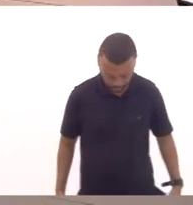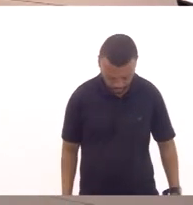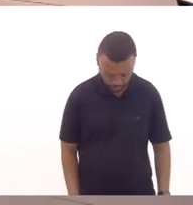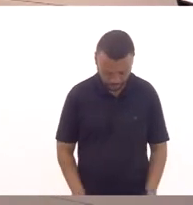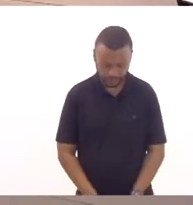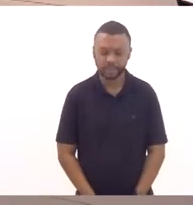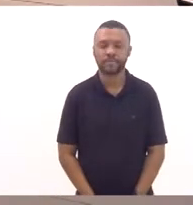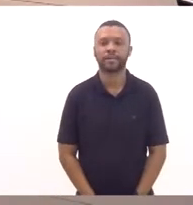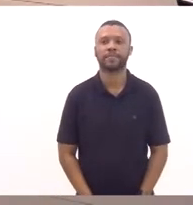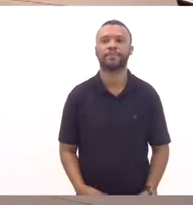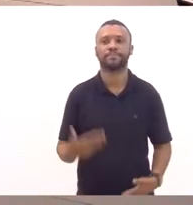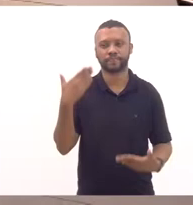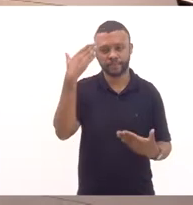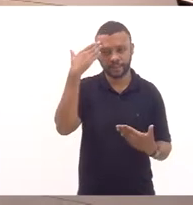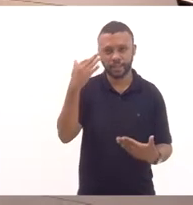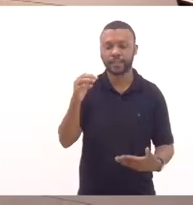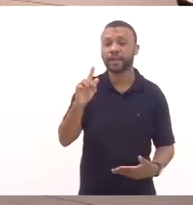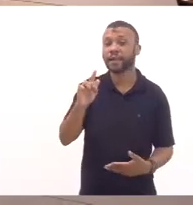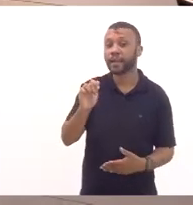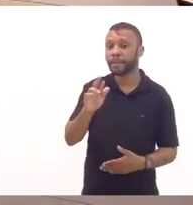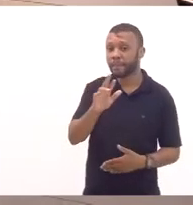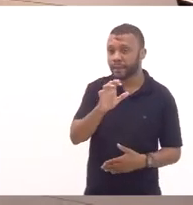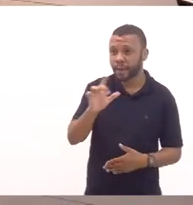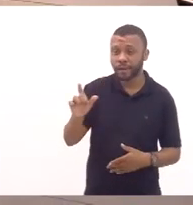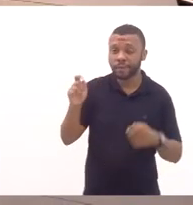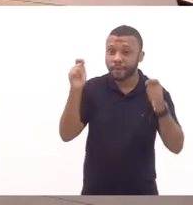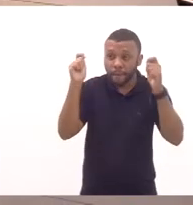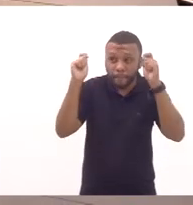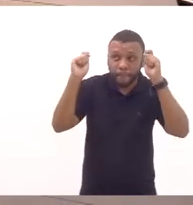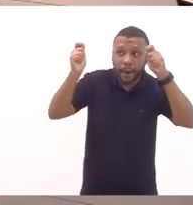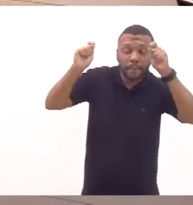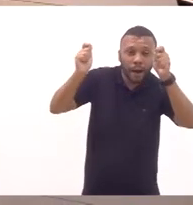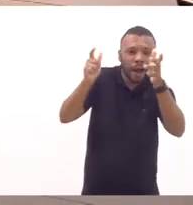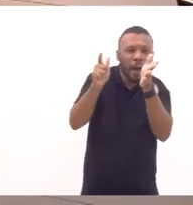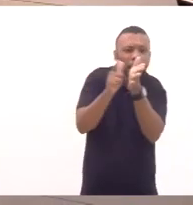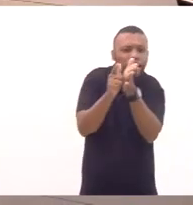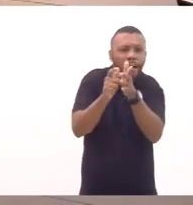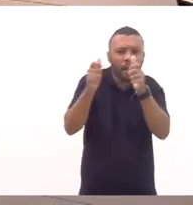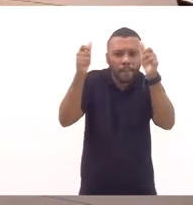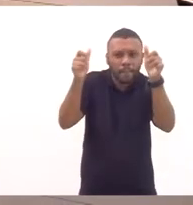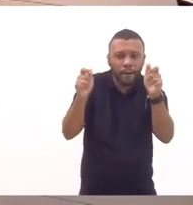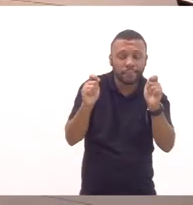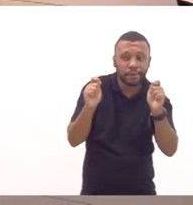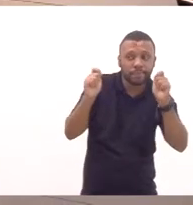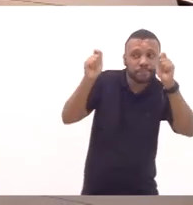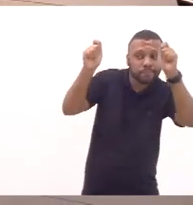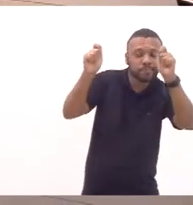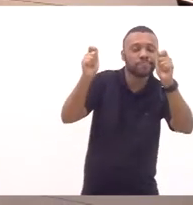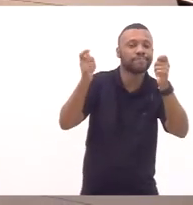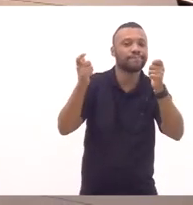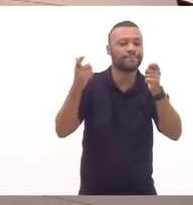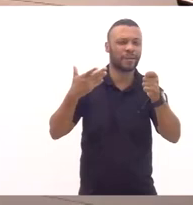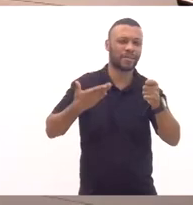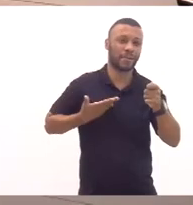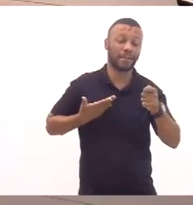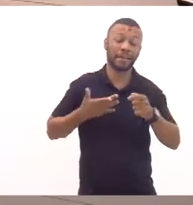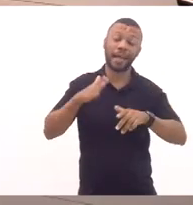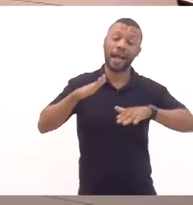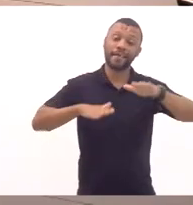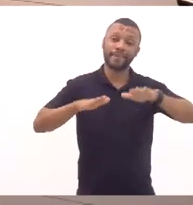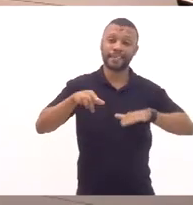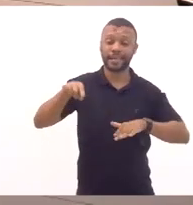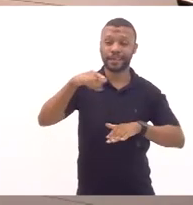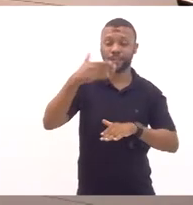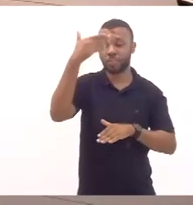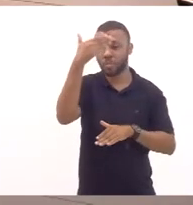Obrigada, Gabriel. Vamos levantar aí o cartazinho na frente dos nossos queridos, queridos, que eles não estão vendo. Não